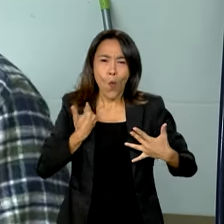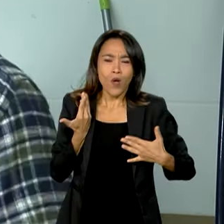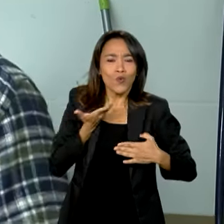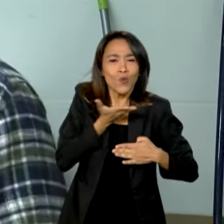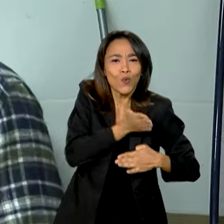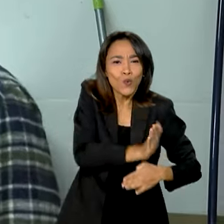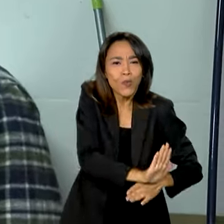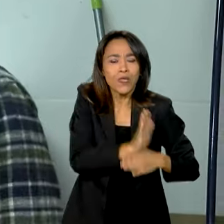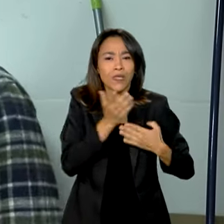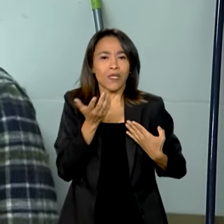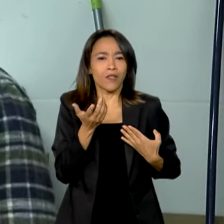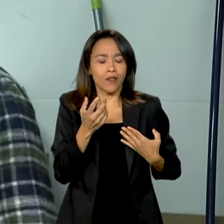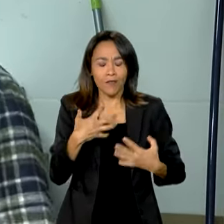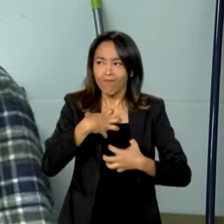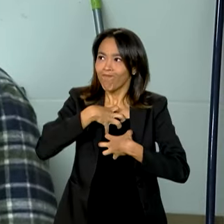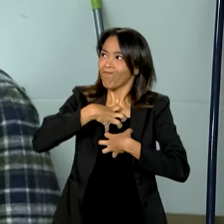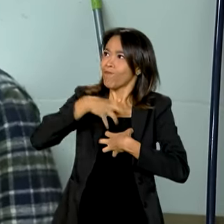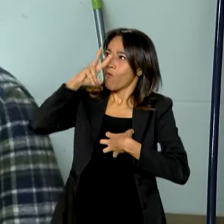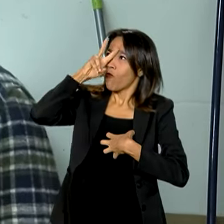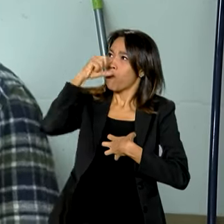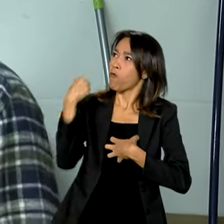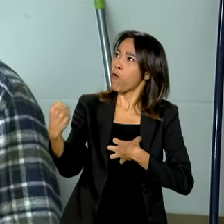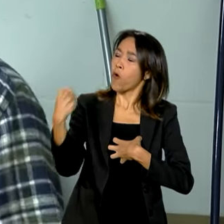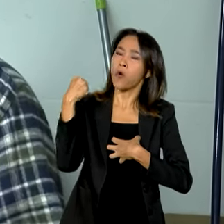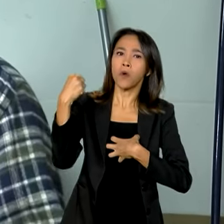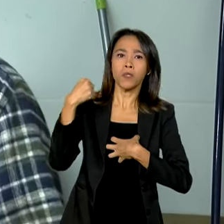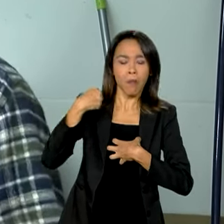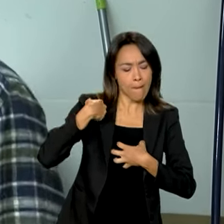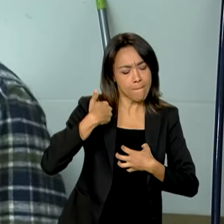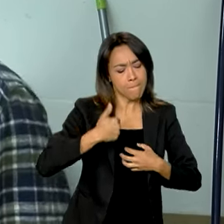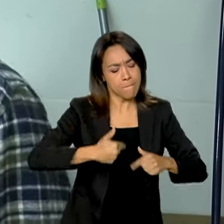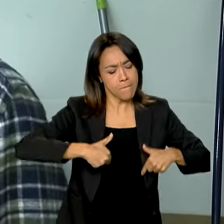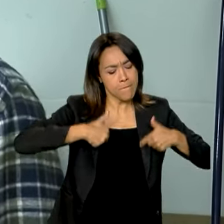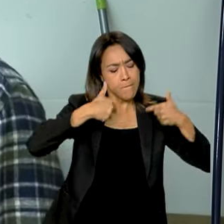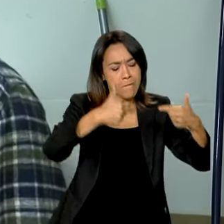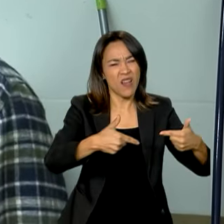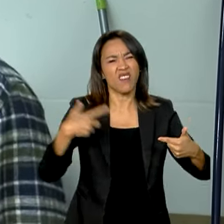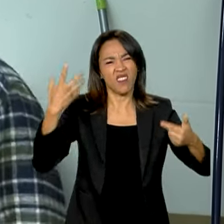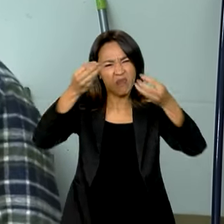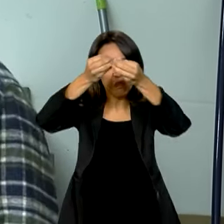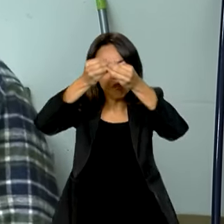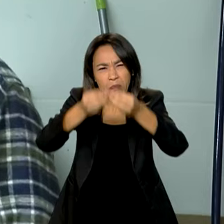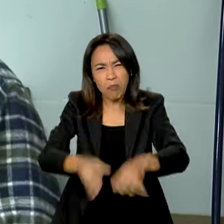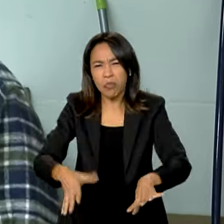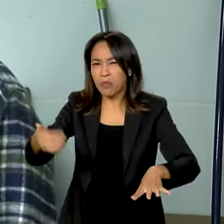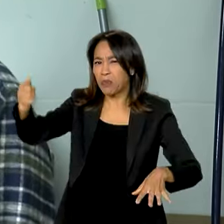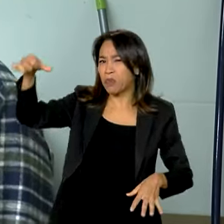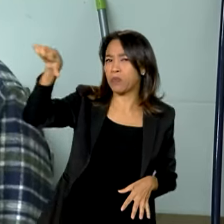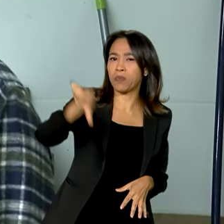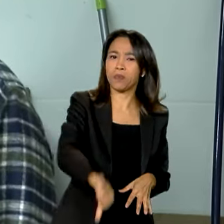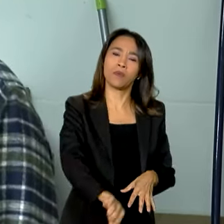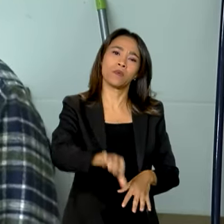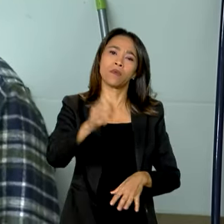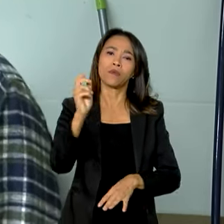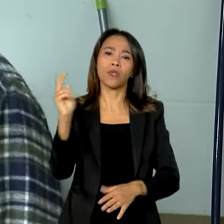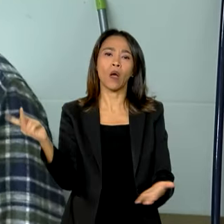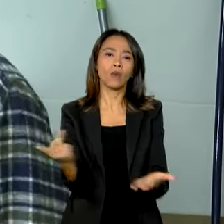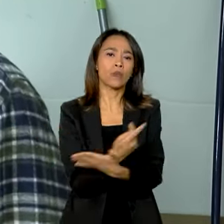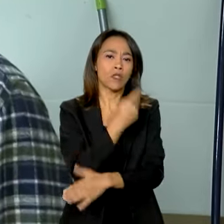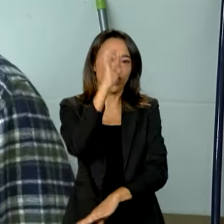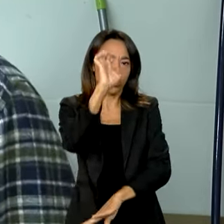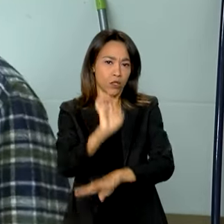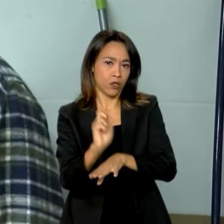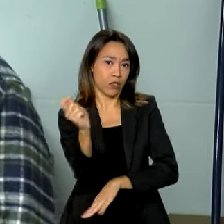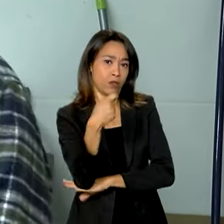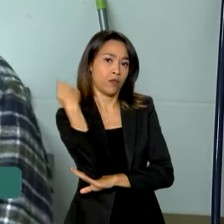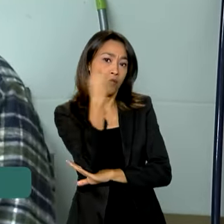tem dado forças para que a gente possa enfrentar talvez uma das maiores tragédias aí que a gente está vivenciando aqui no Rio Grande do Sul. Nós